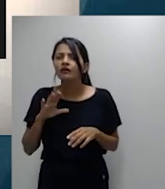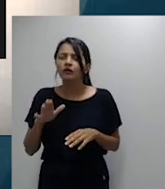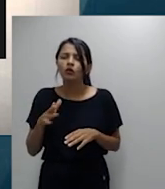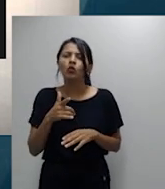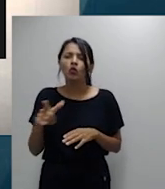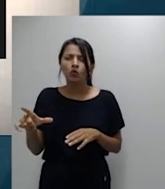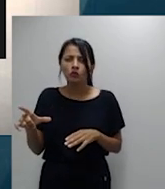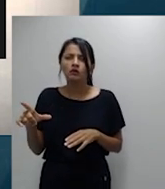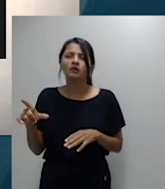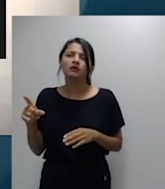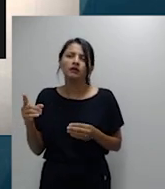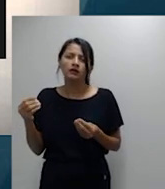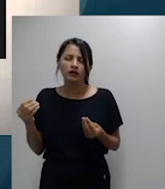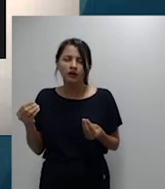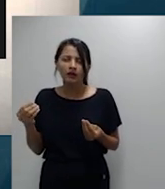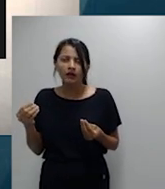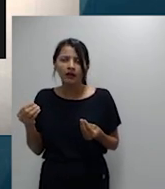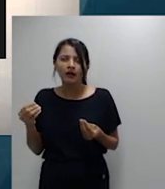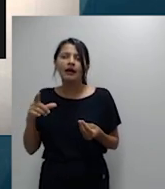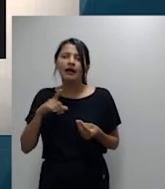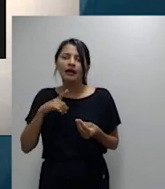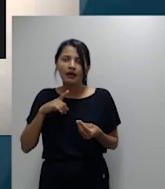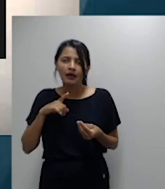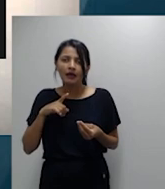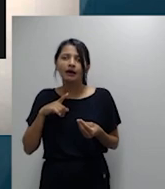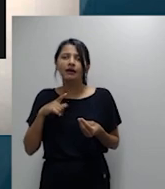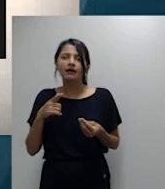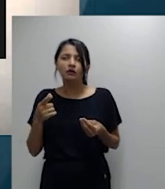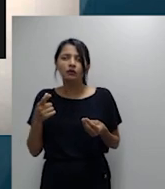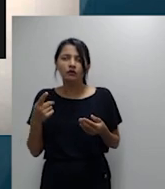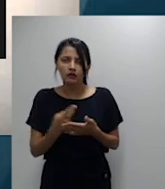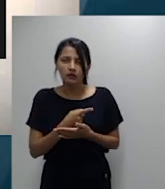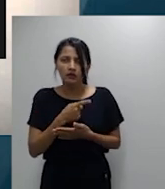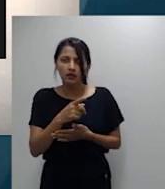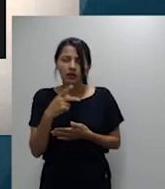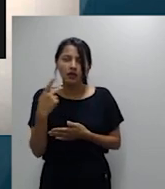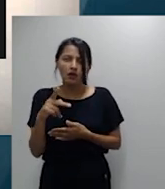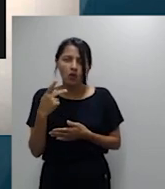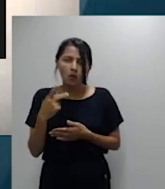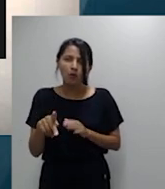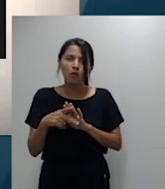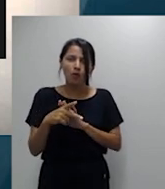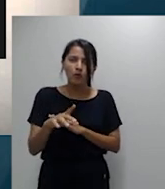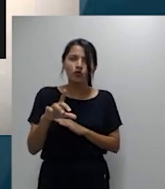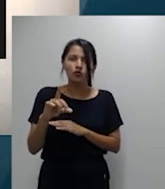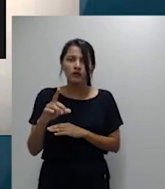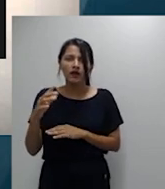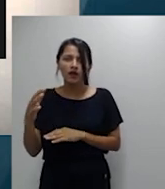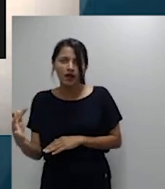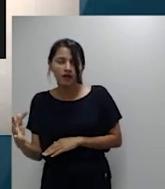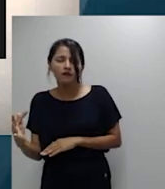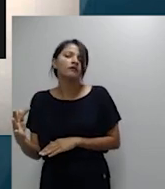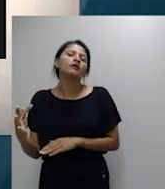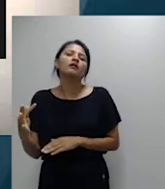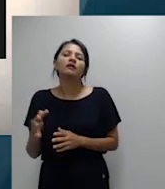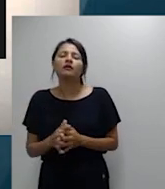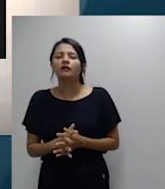o ovo se há erro no caso atenção parte do próprio Federal é